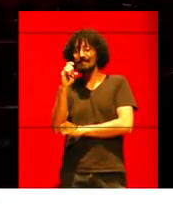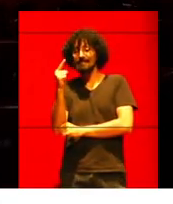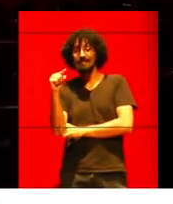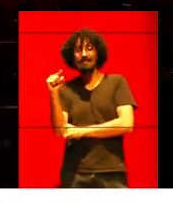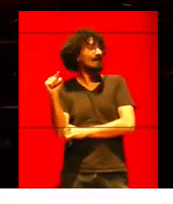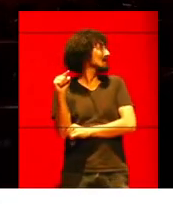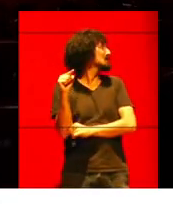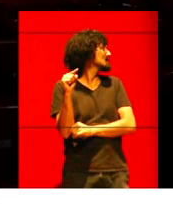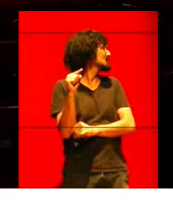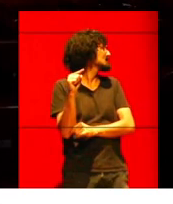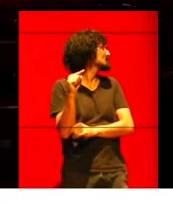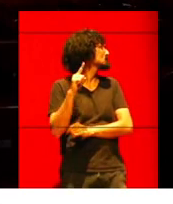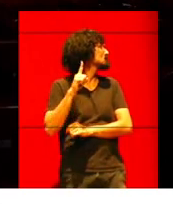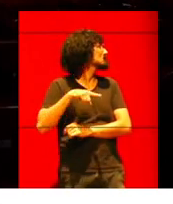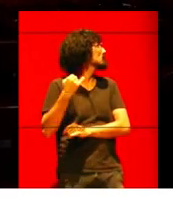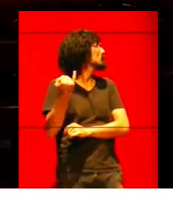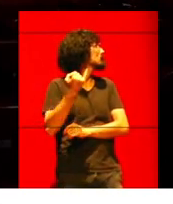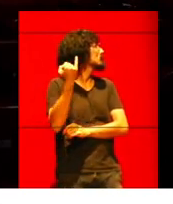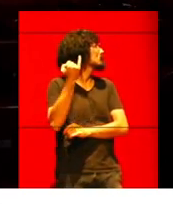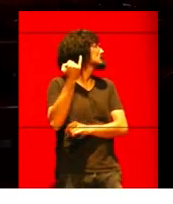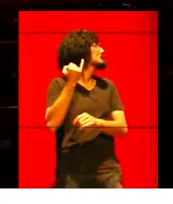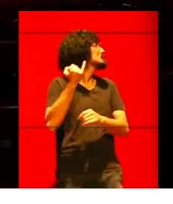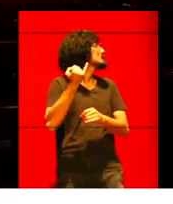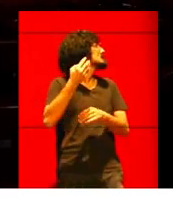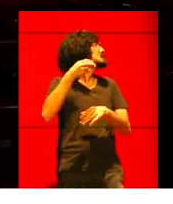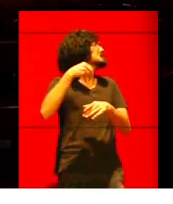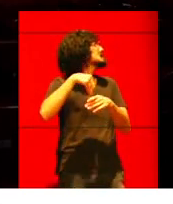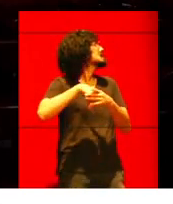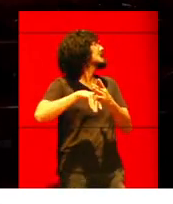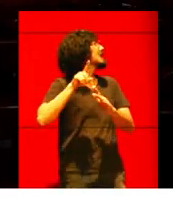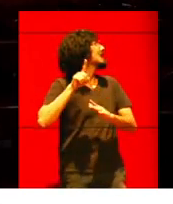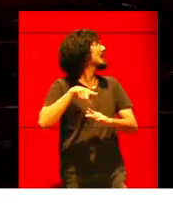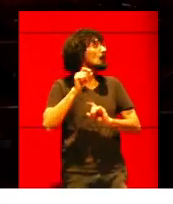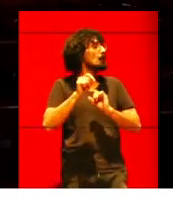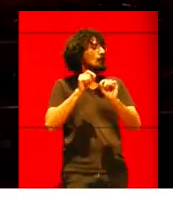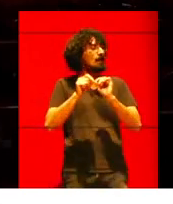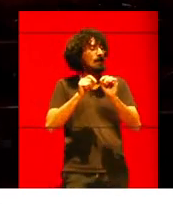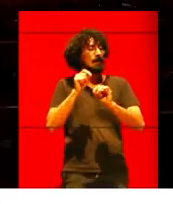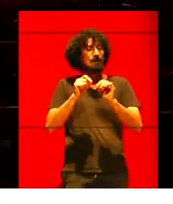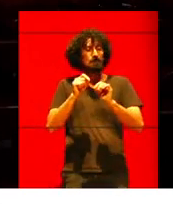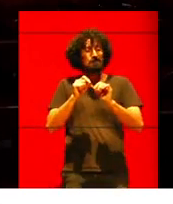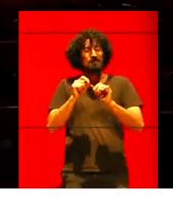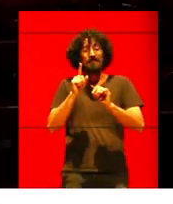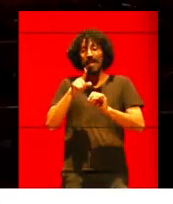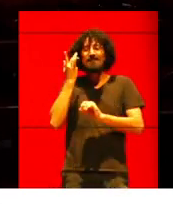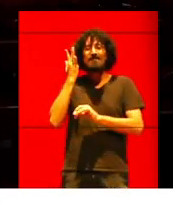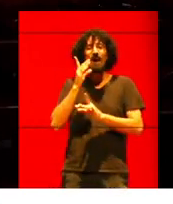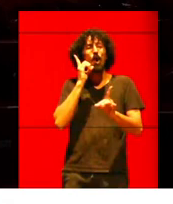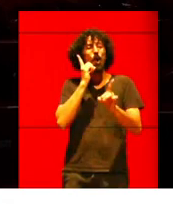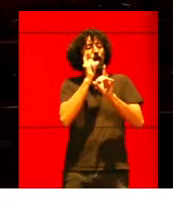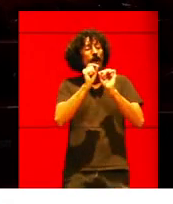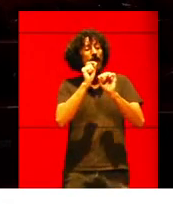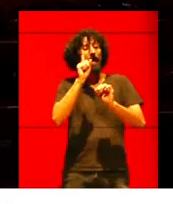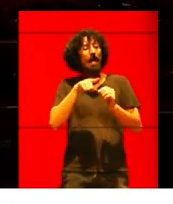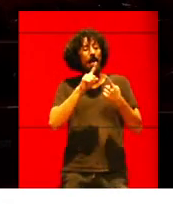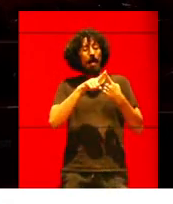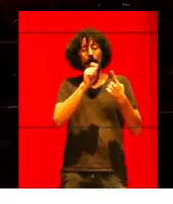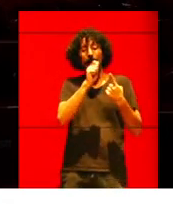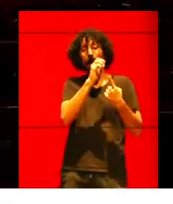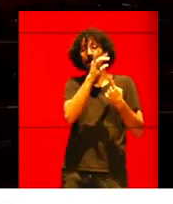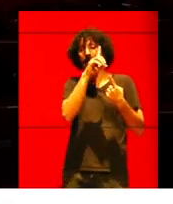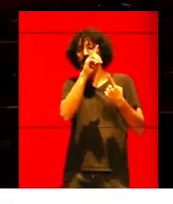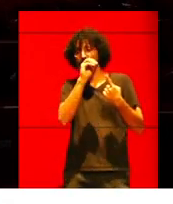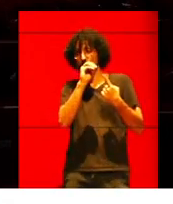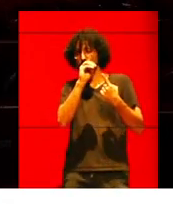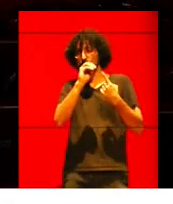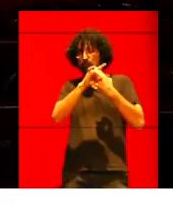tá? Dentro dos compostos orgânicos. Dentro de química inorgânica é muito fácil reconhecer um ácido, uma base. Nos compostos